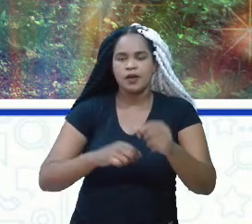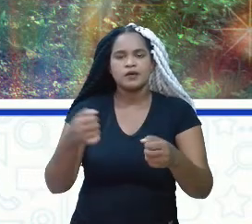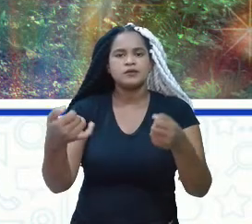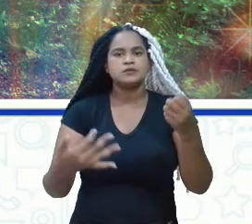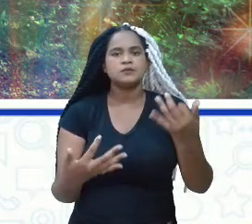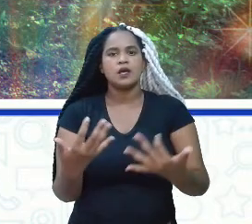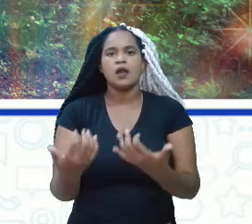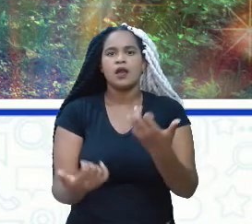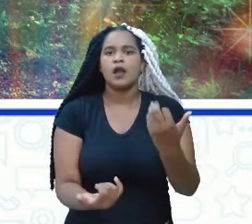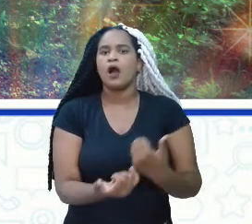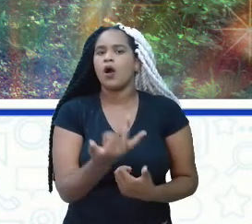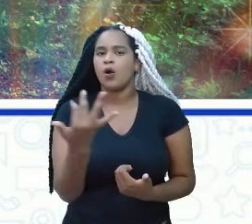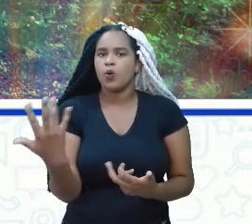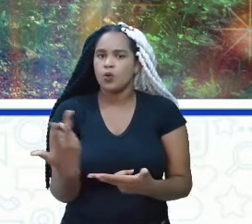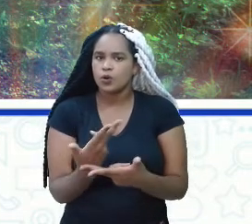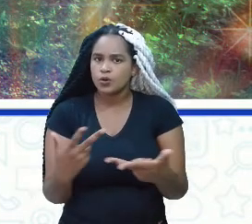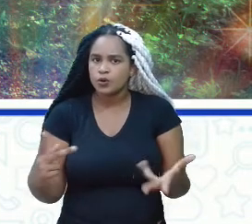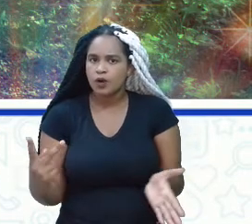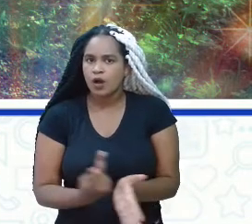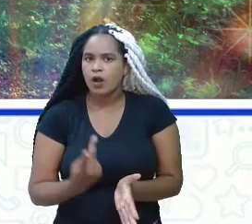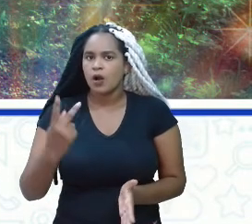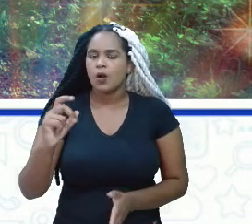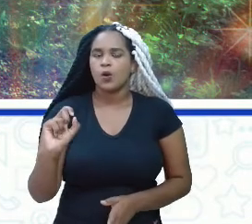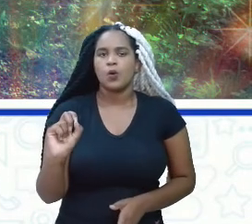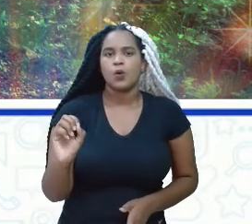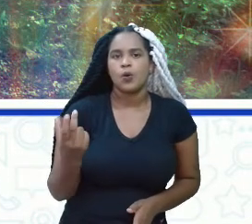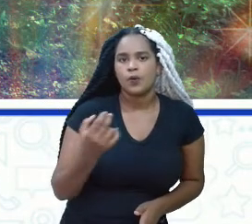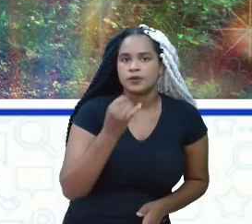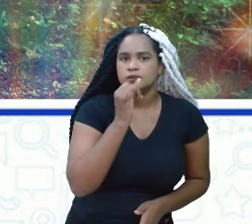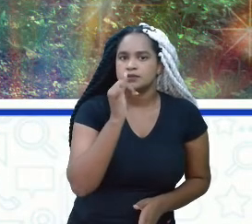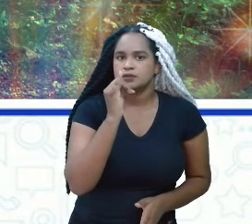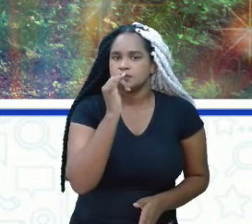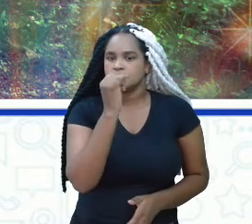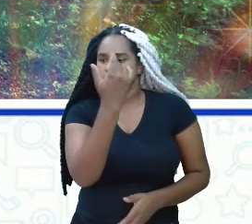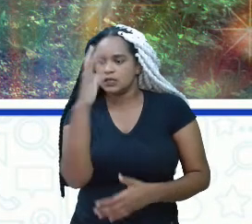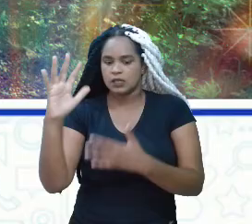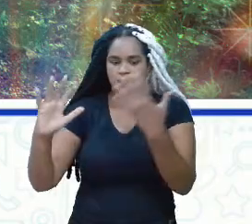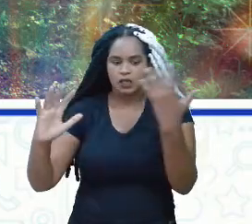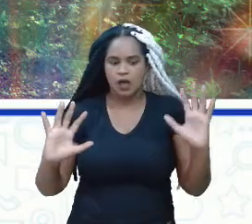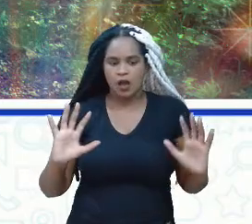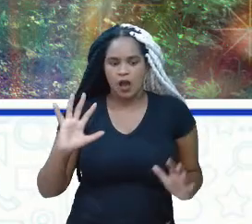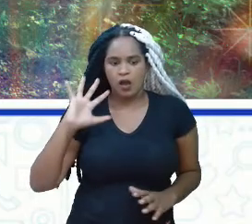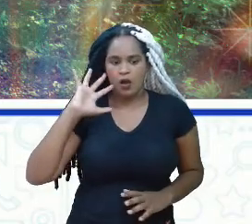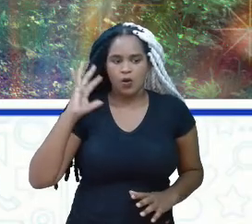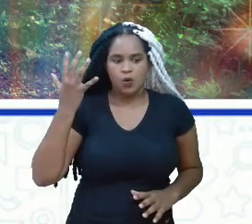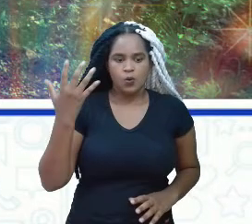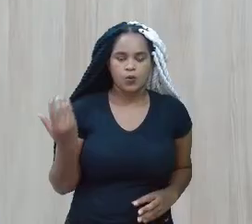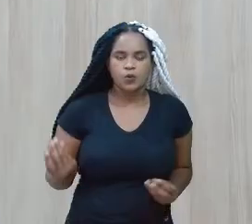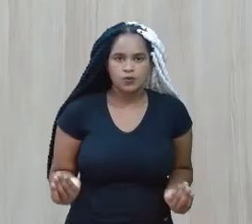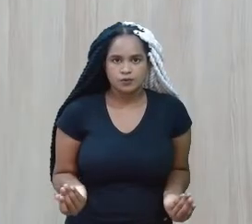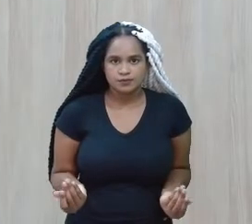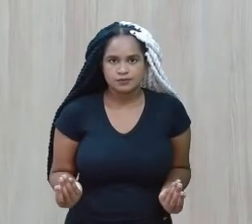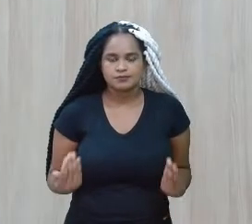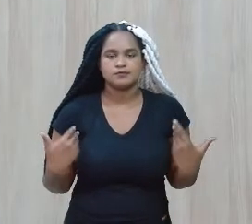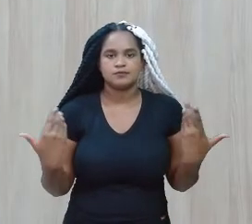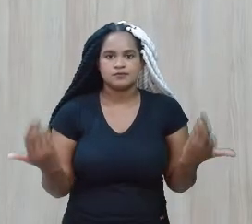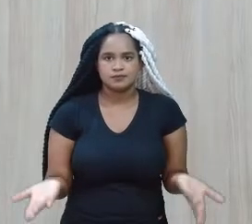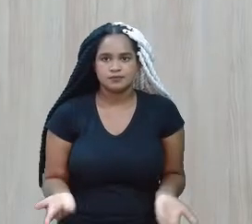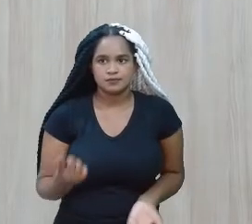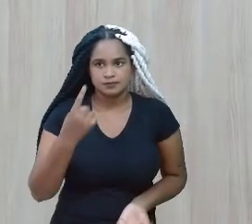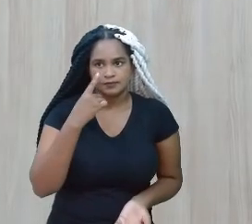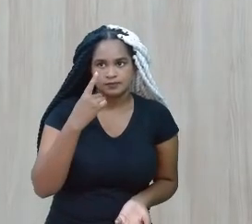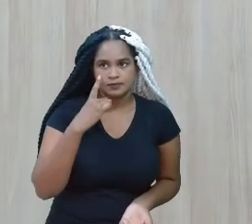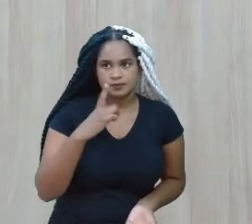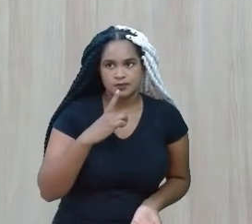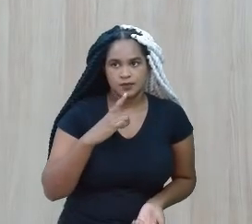alguns acontecimentos ou algum fenômeno que existe na natureza. Então, nós